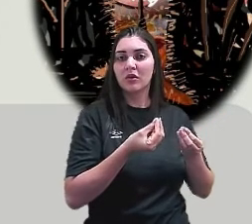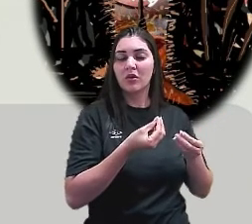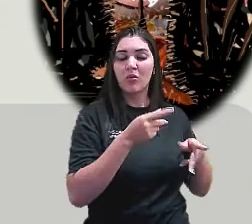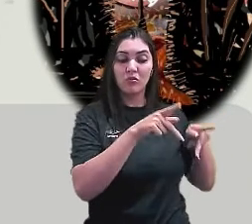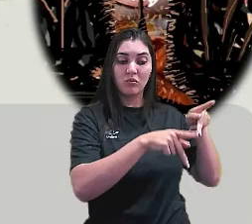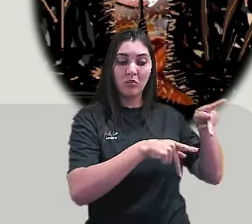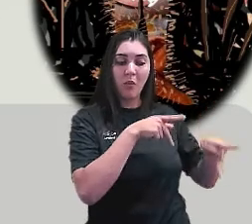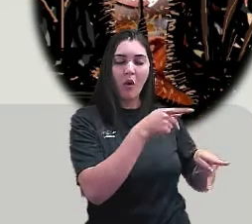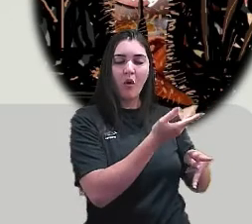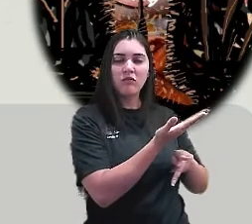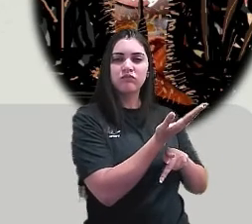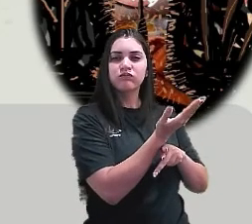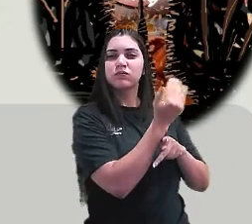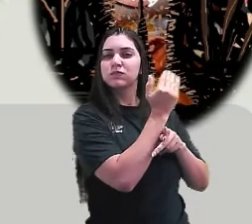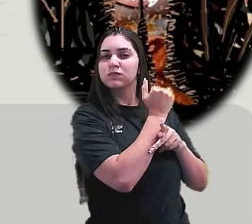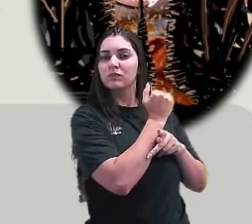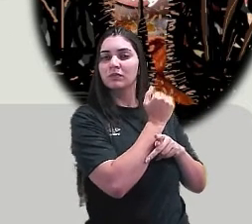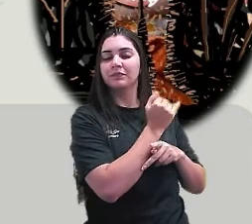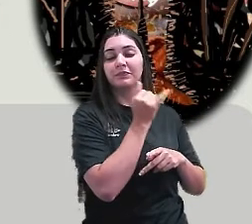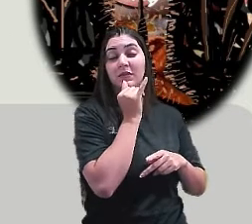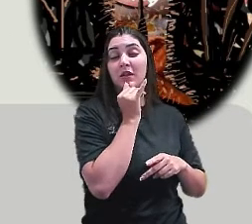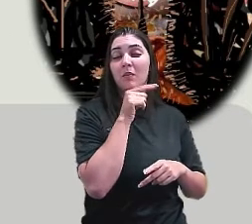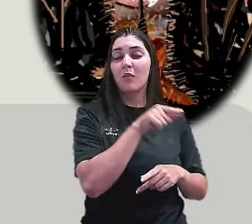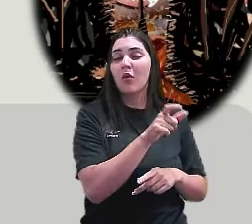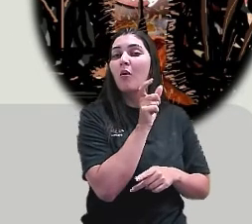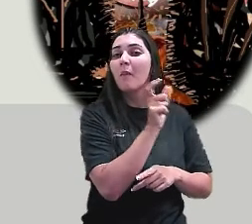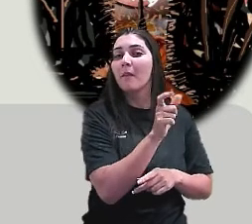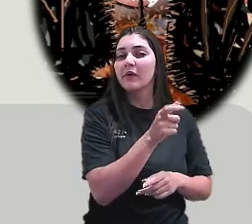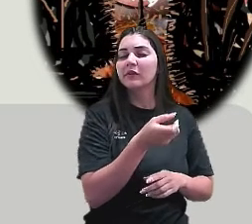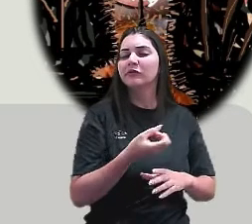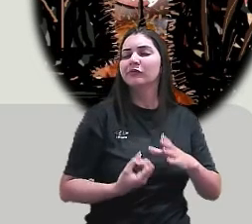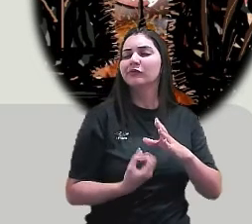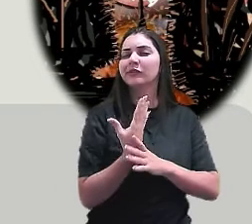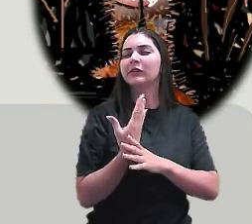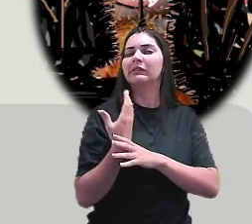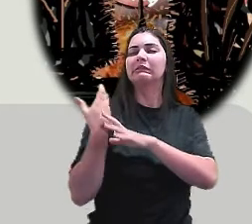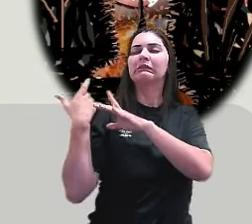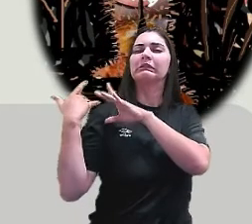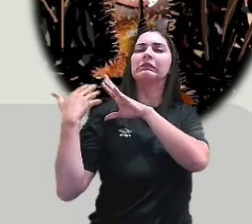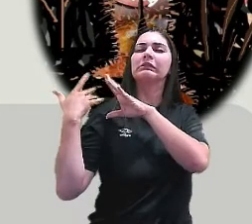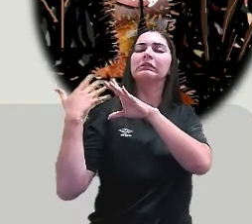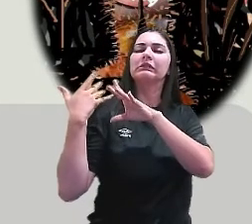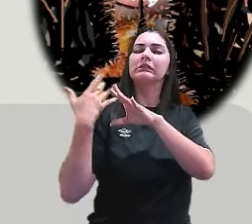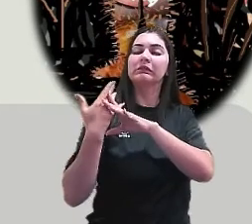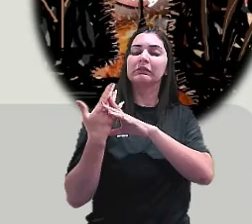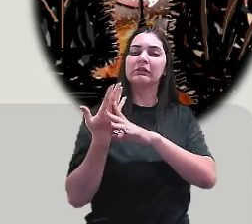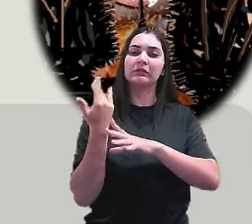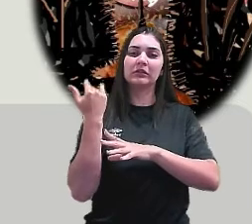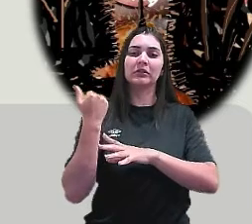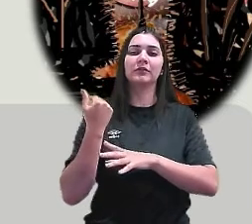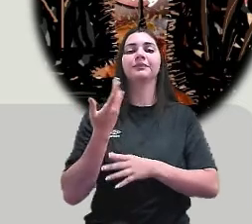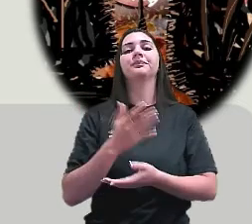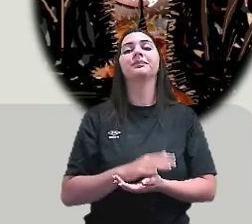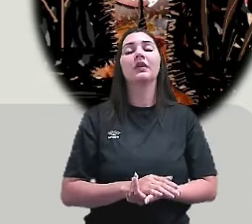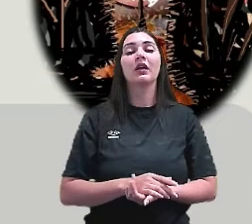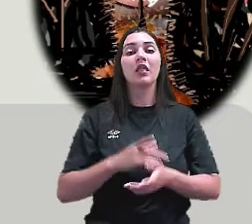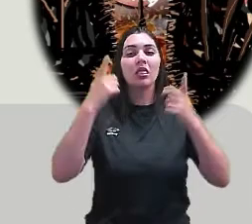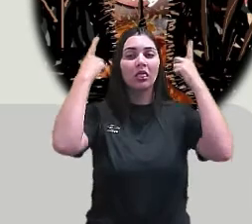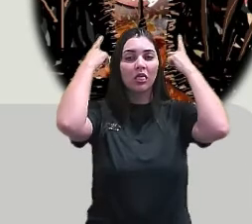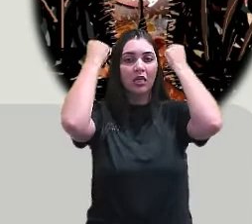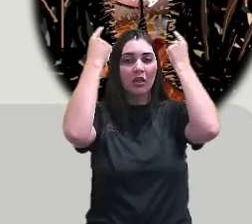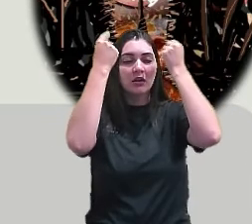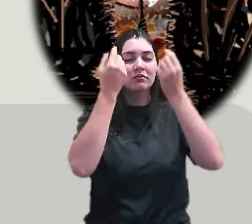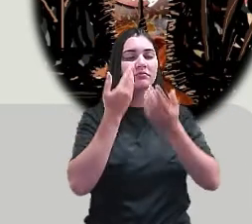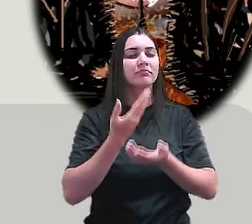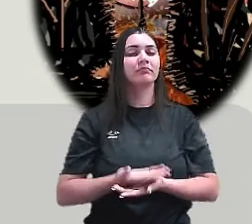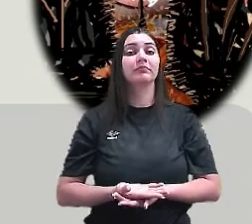da antiguidade. Gente, os mitos surgiram bem lá atrás, bem na Grécia Antiga, mas aí já é outro momento.